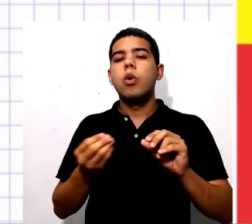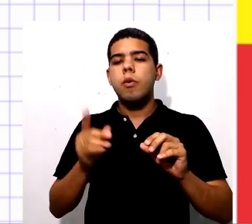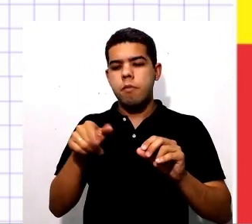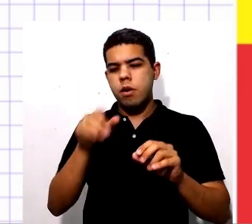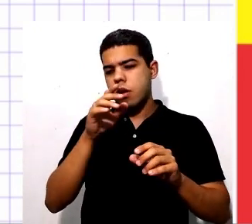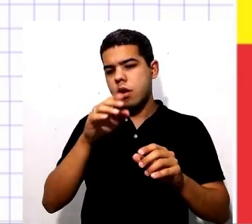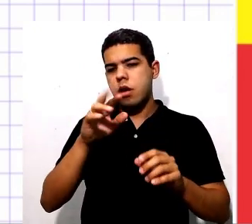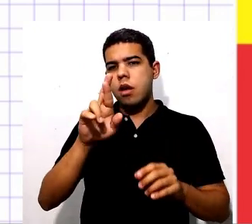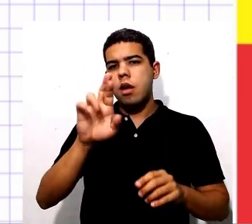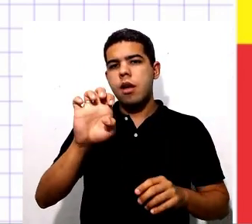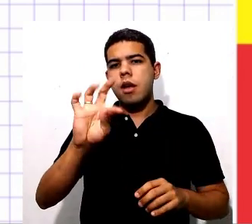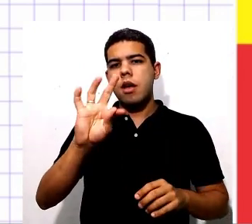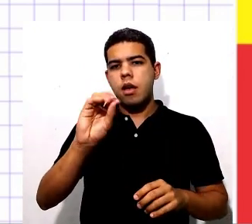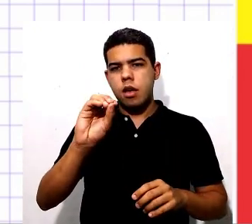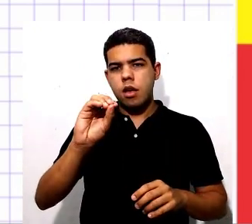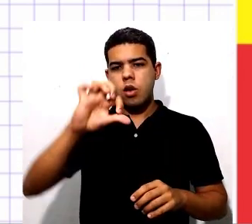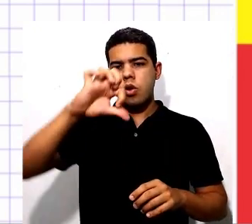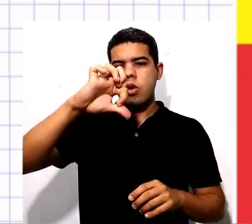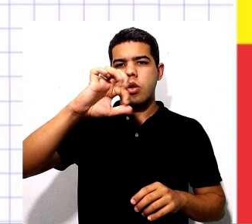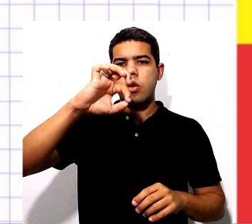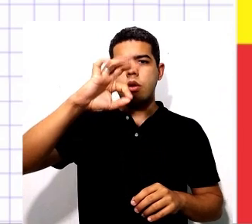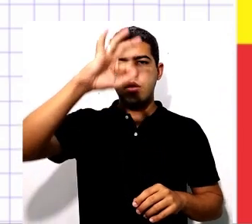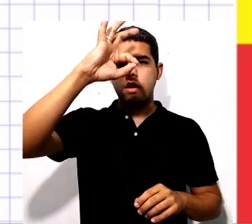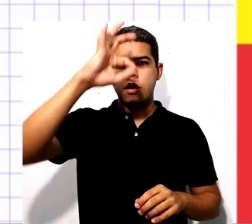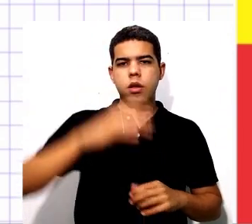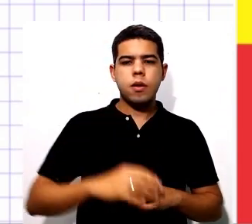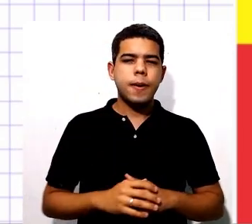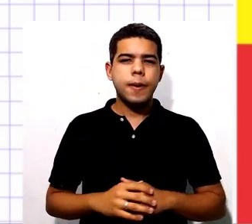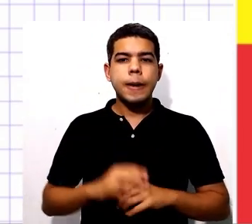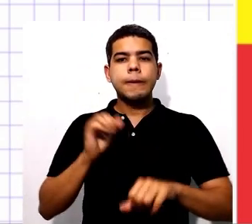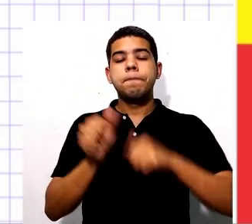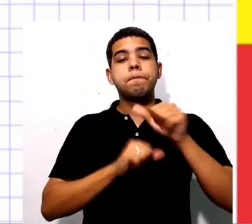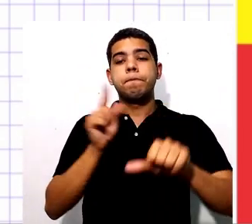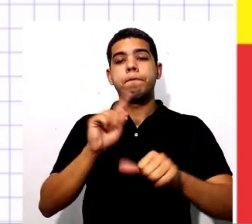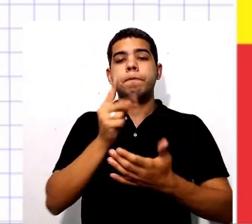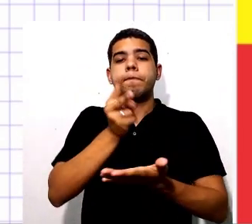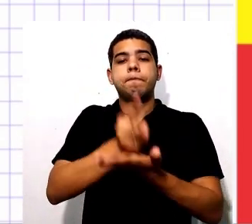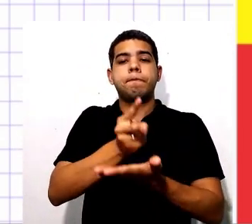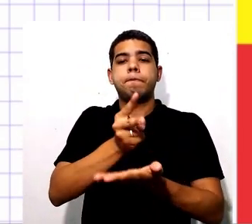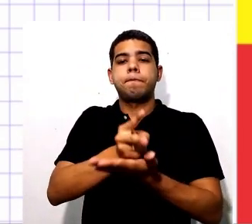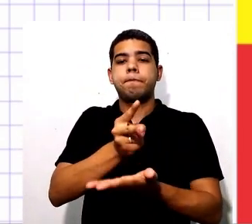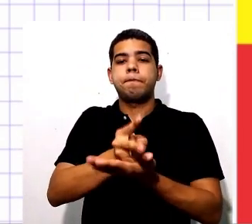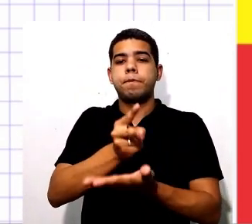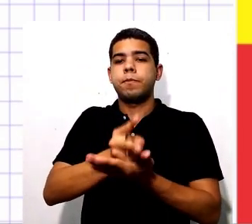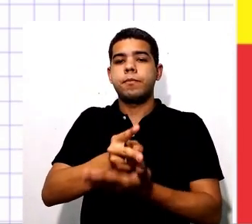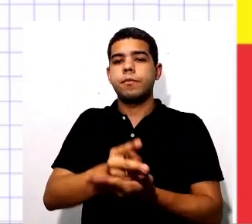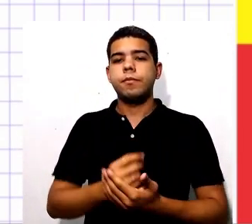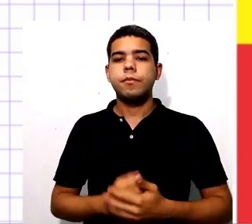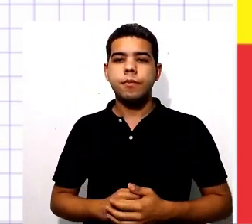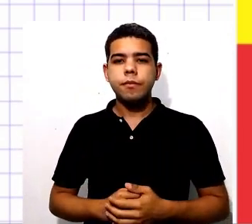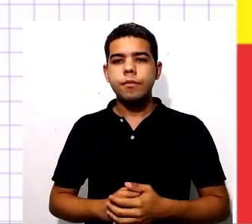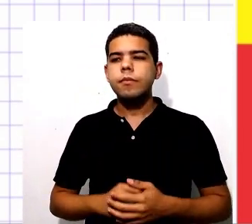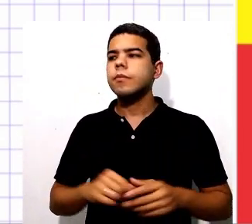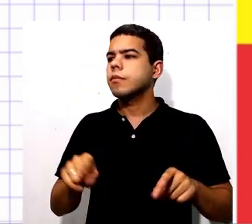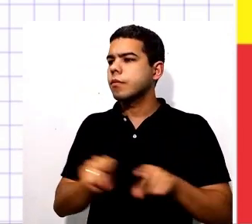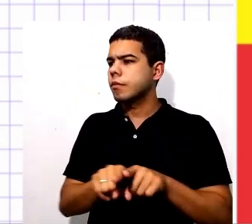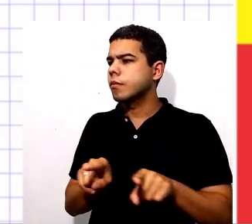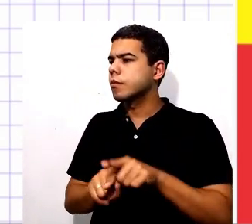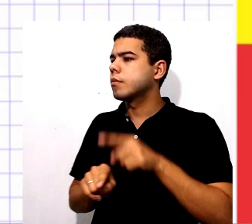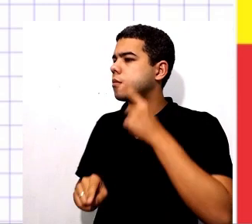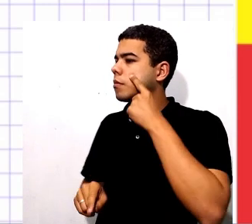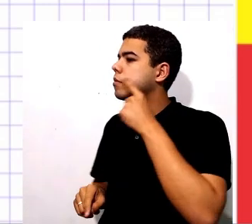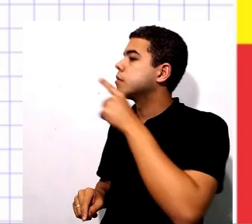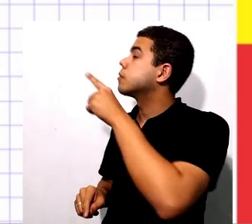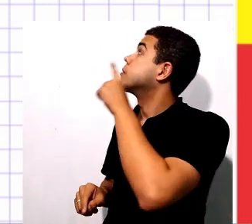aqui, não muda, permanece o mesmo, não muda. Ó. Esse também é igual e é igual. Então, ó,